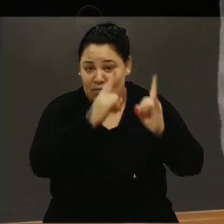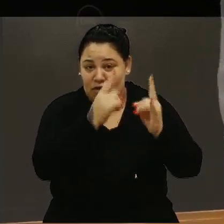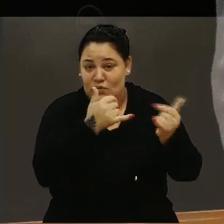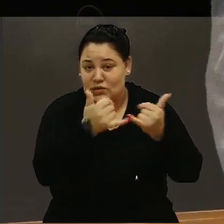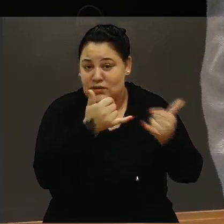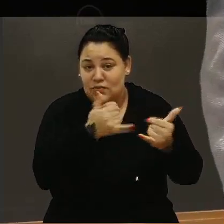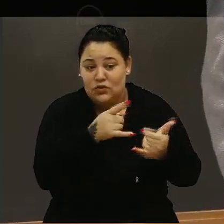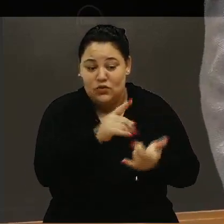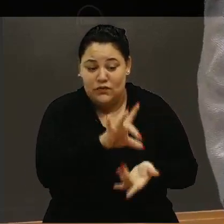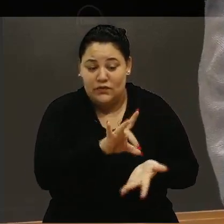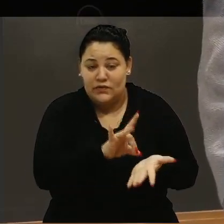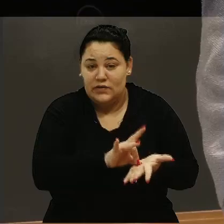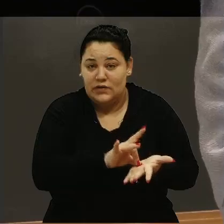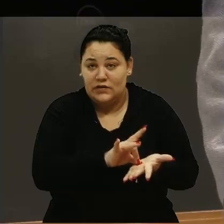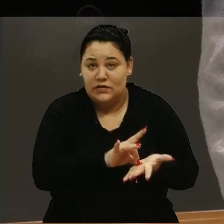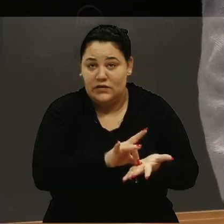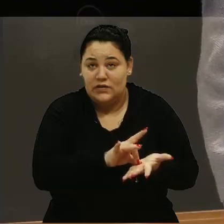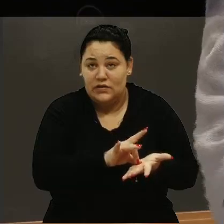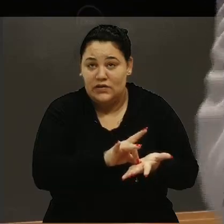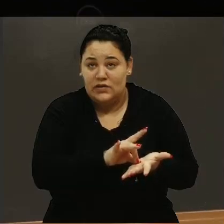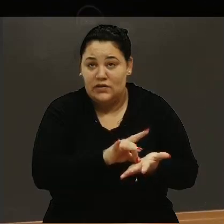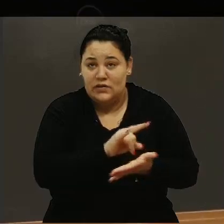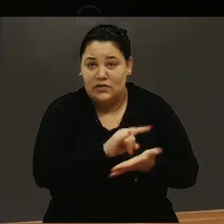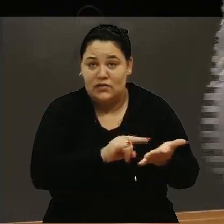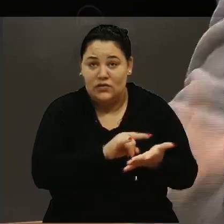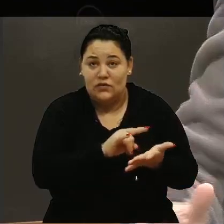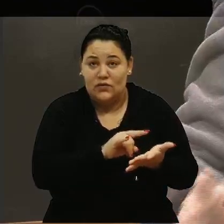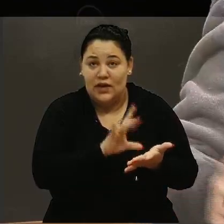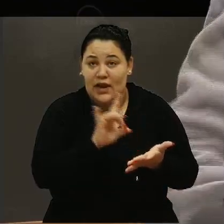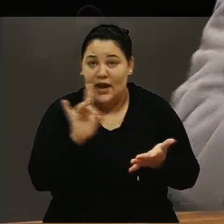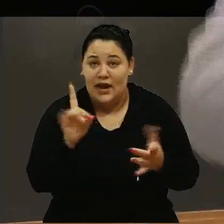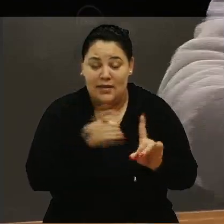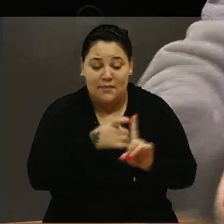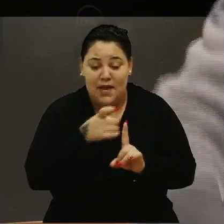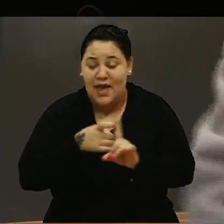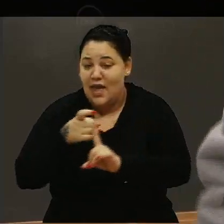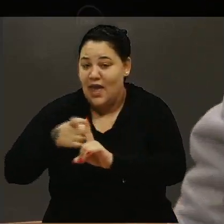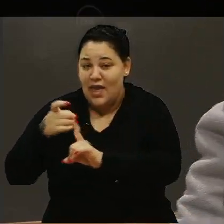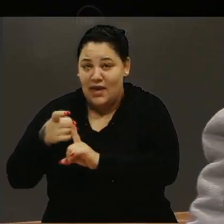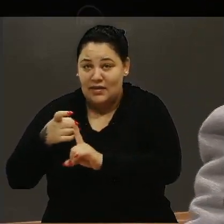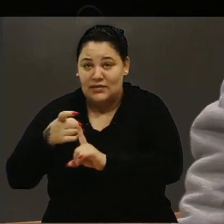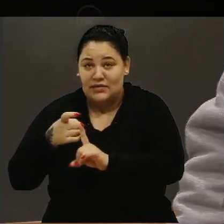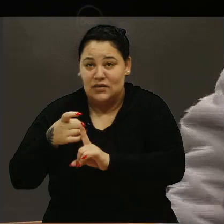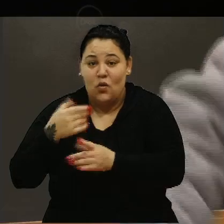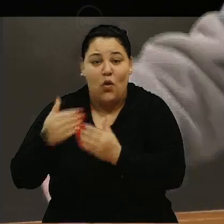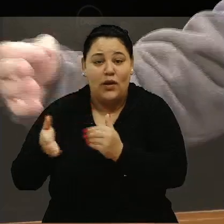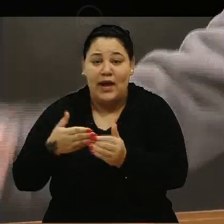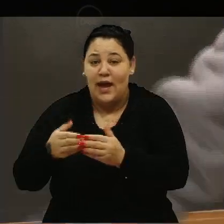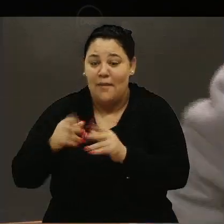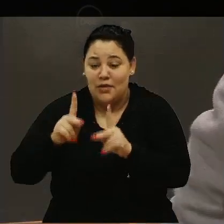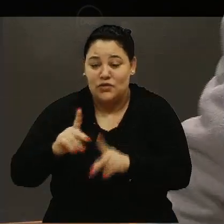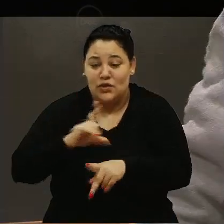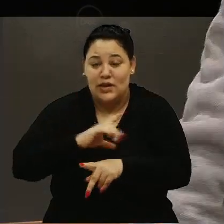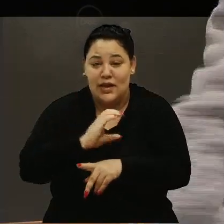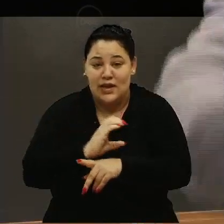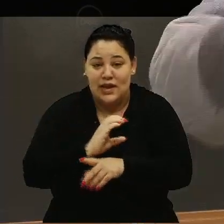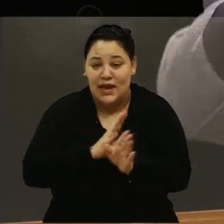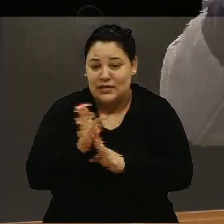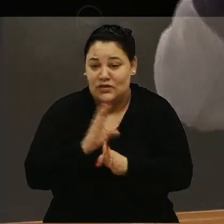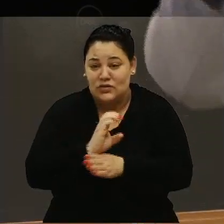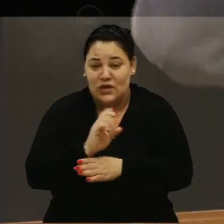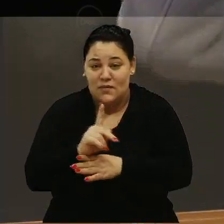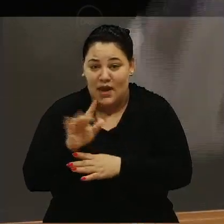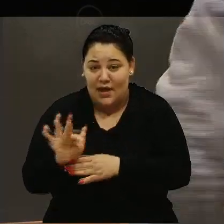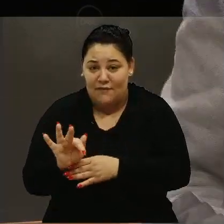fica registrado no registrato e dá para ver mês a mês, qualquer pessoa que tiver seu CPF, quanto o senhor deve. E os vereadores dessa casa, que são,